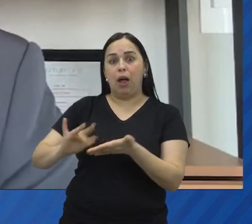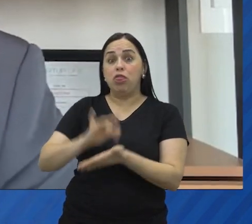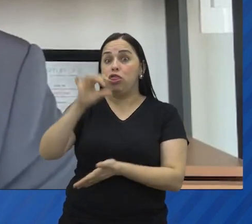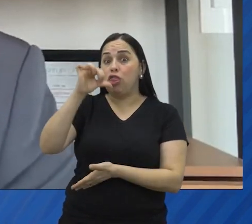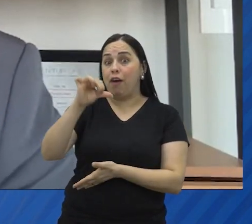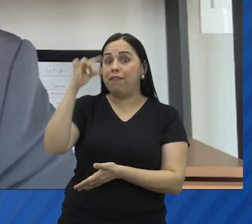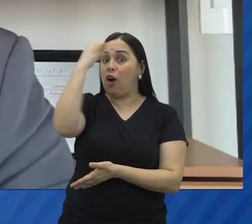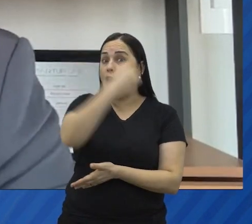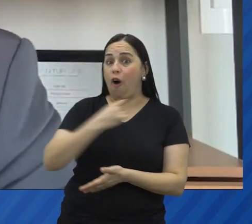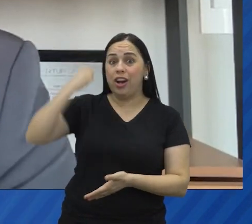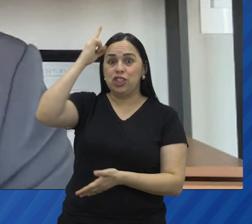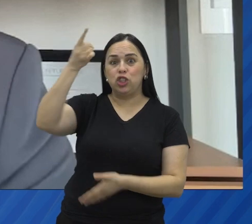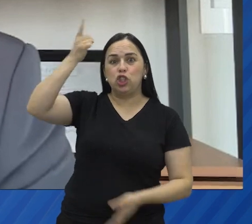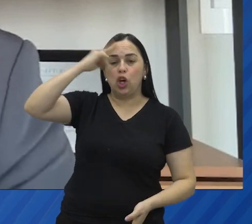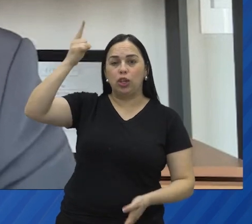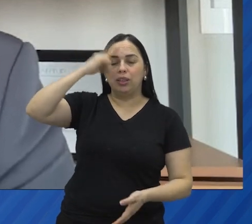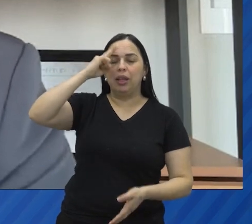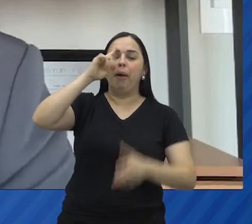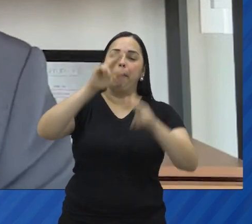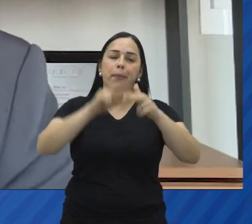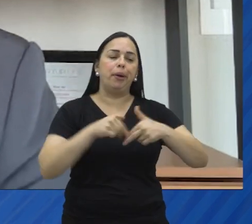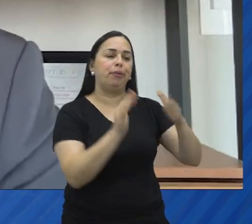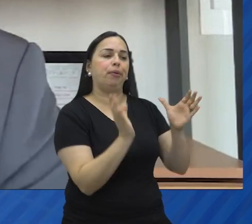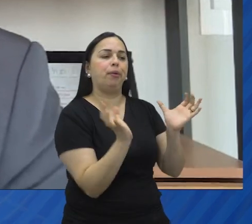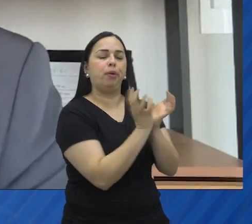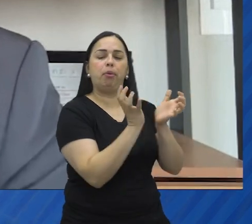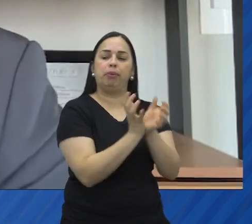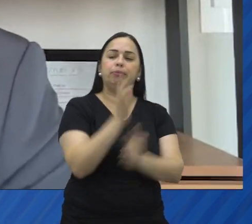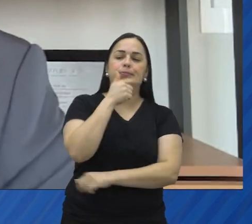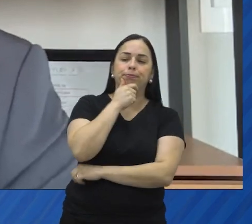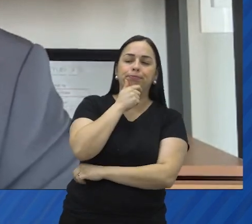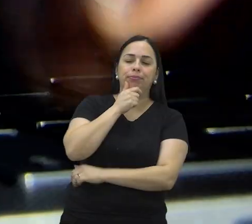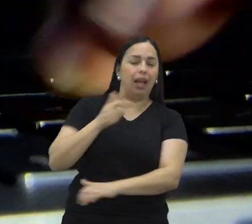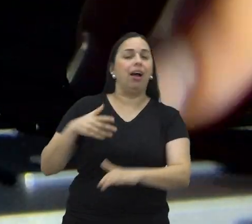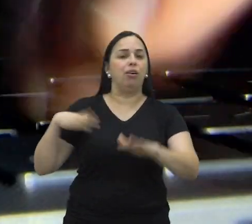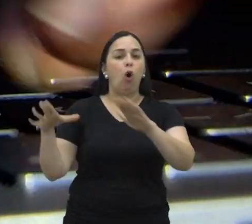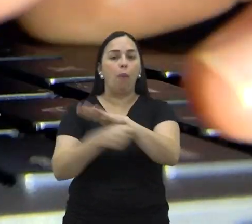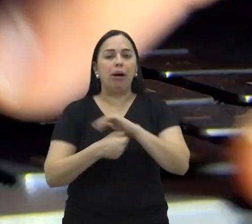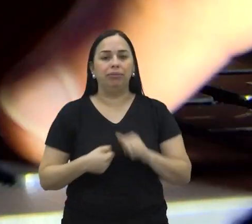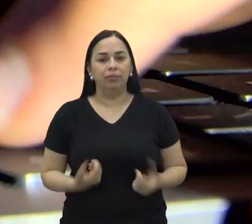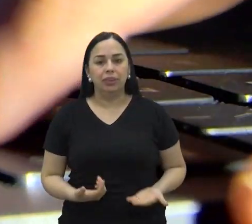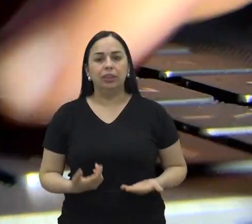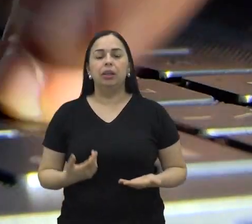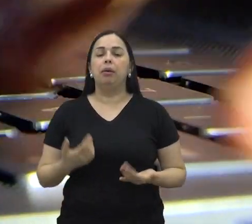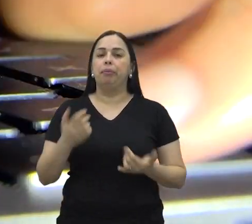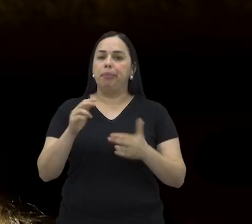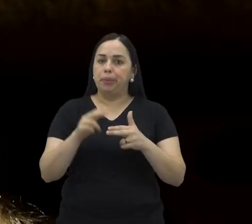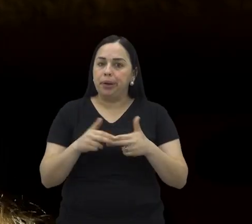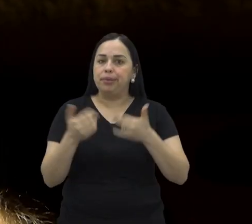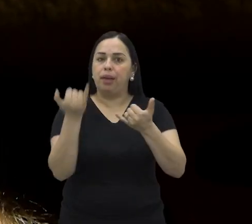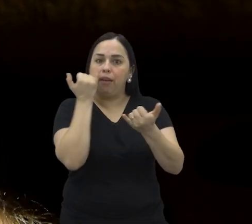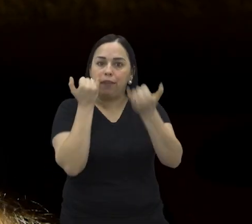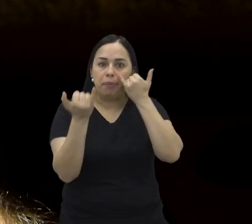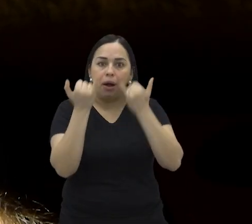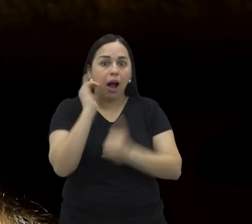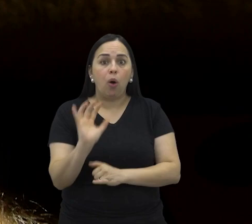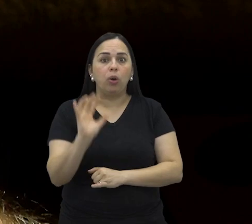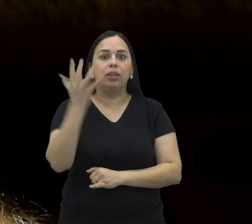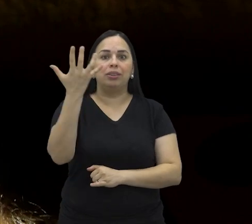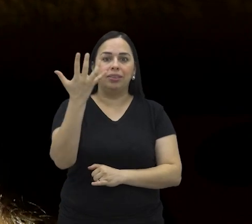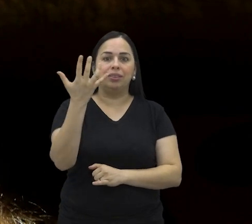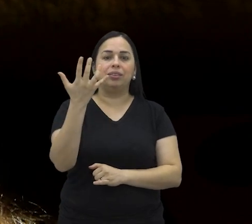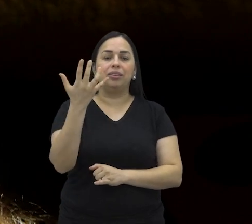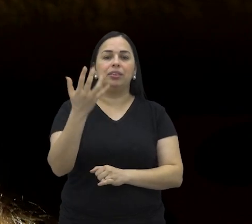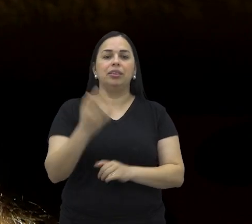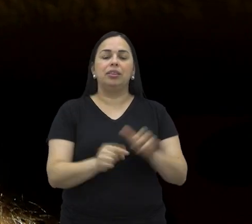horas por dia, nos tornando um prato cheio para esses criminosos. A fraude nas informações geralmente acontece